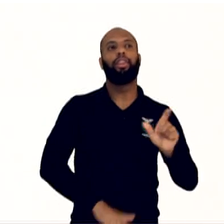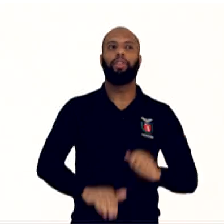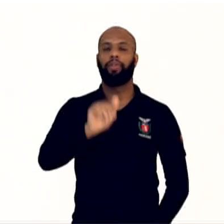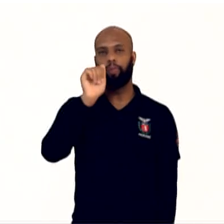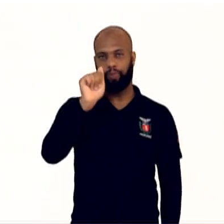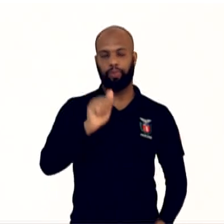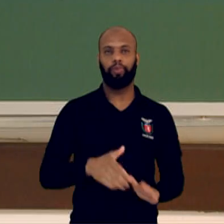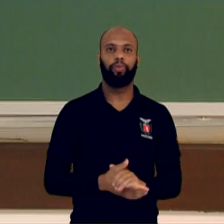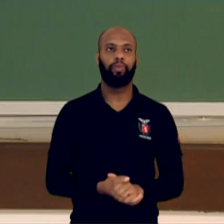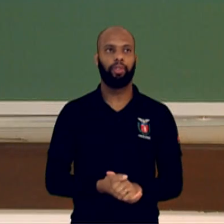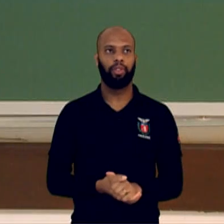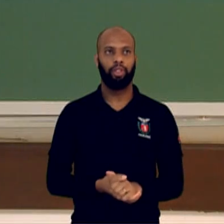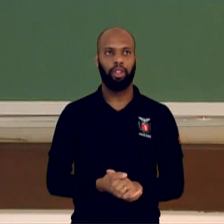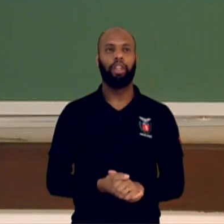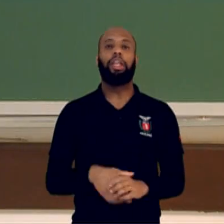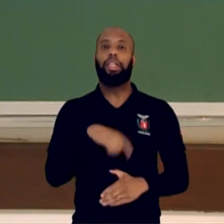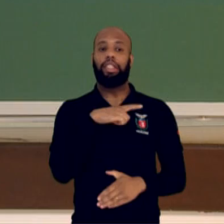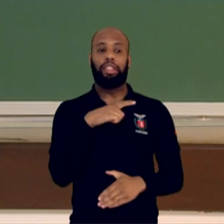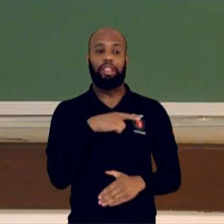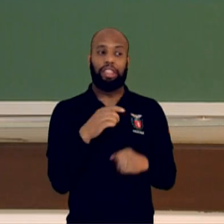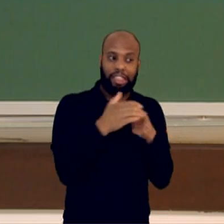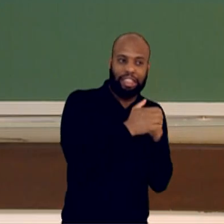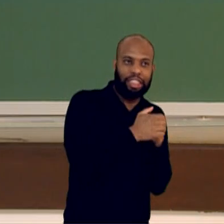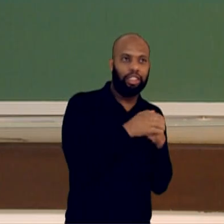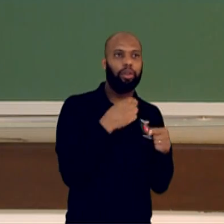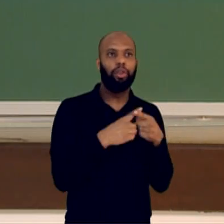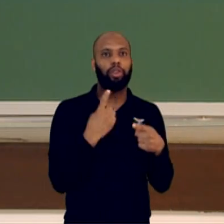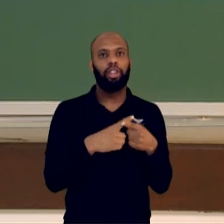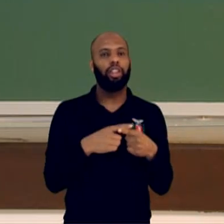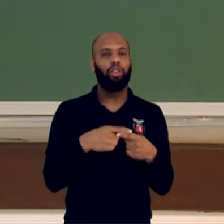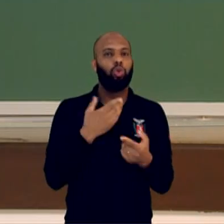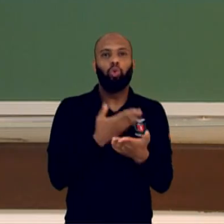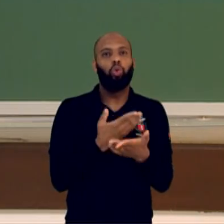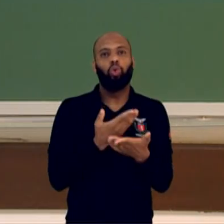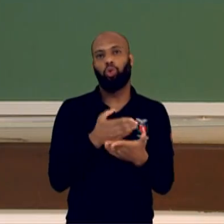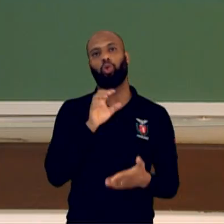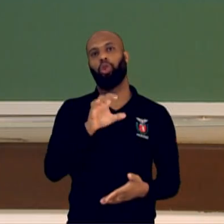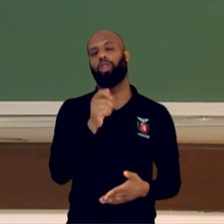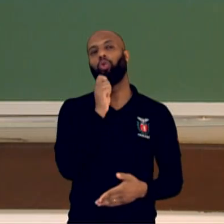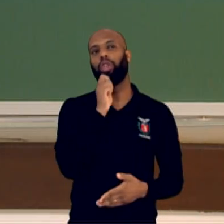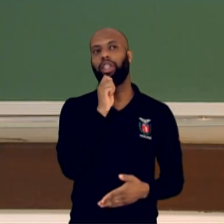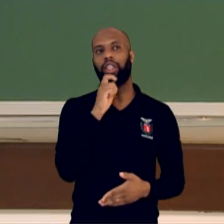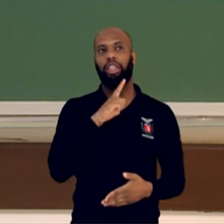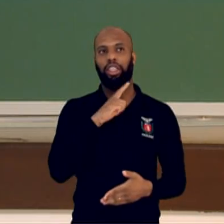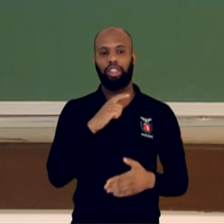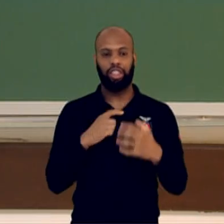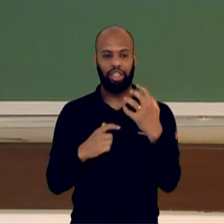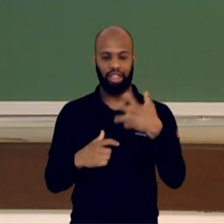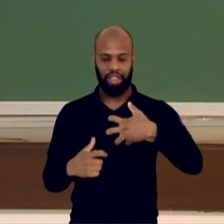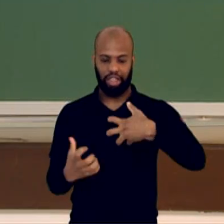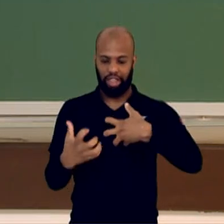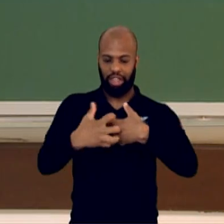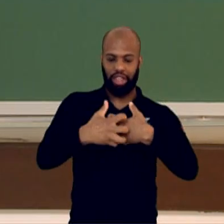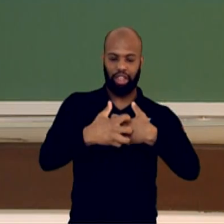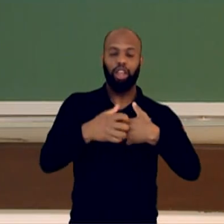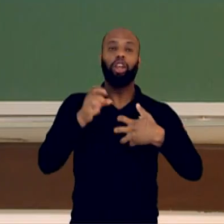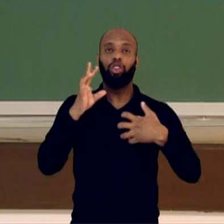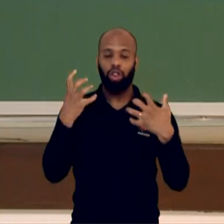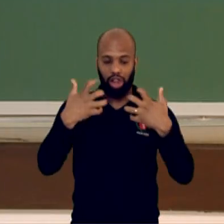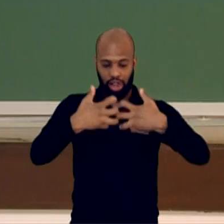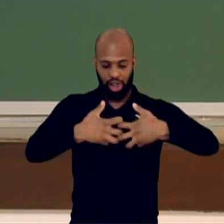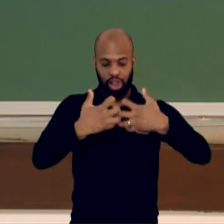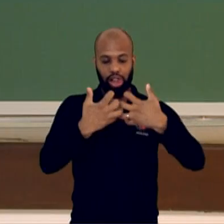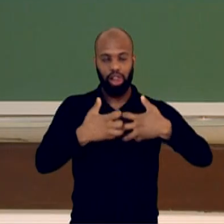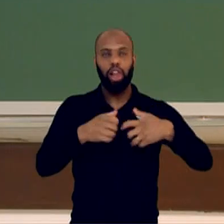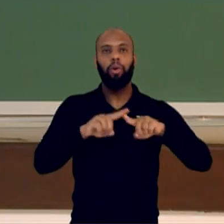e horário. Aqui foi uma pegadinha porque a gente não tinha visto nenhum caso em que tinha uma engrenagem em cima da outra, né? A gente só tinha visto uma do ladinho da